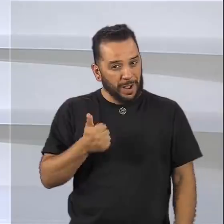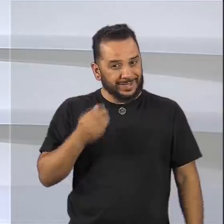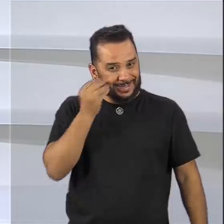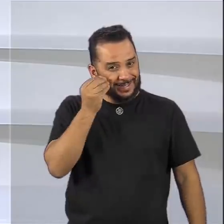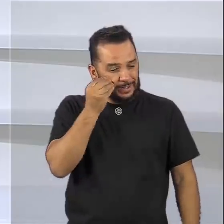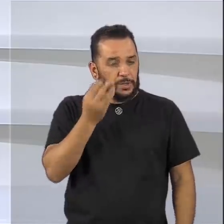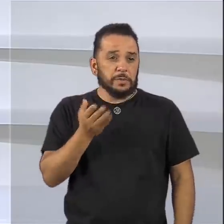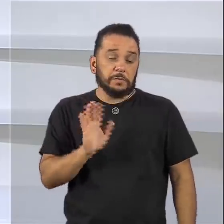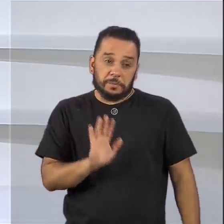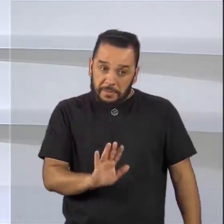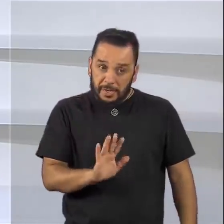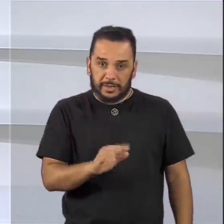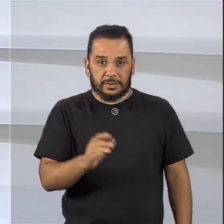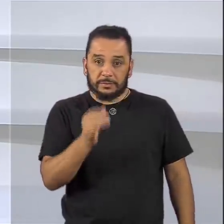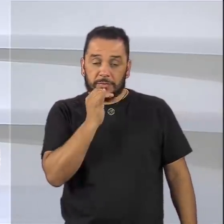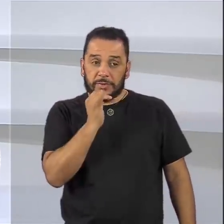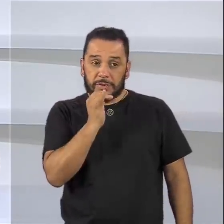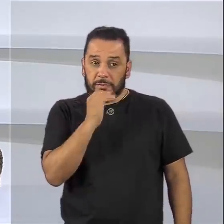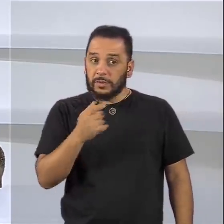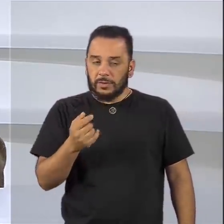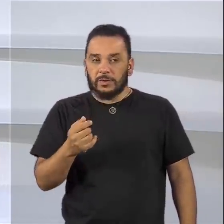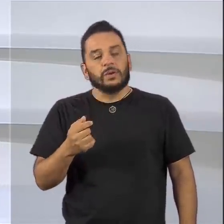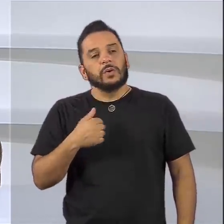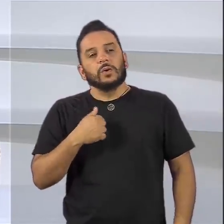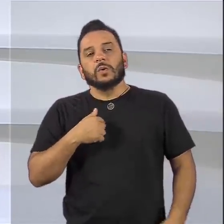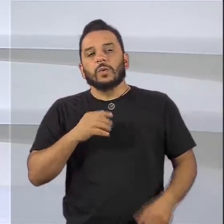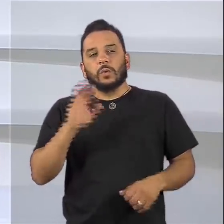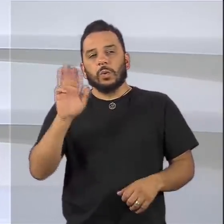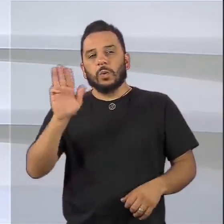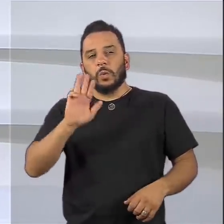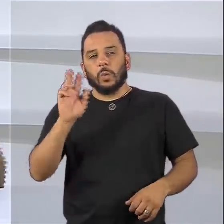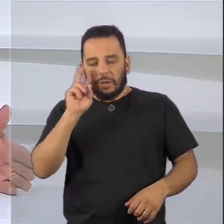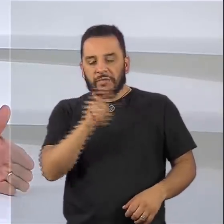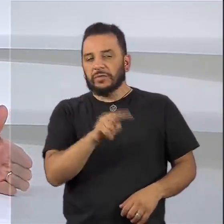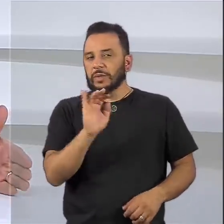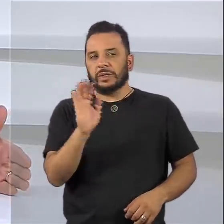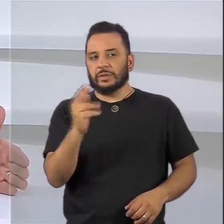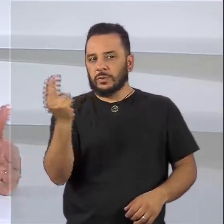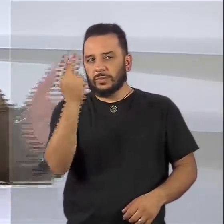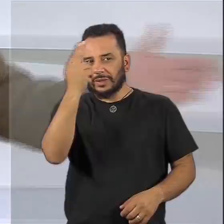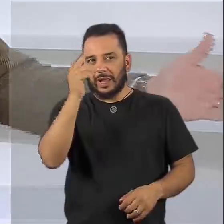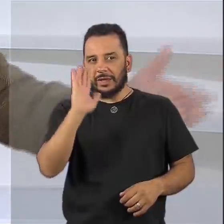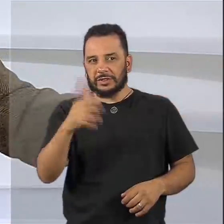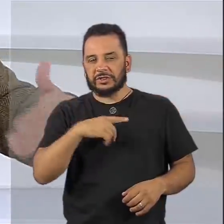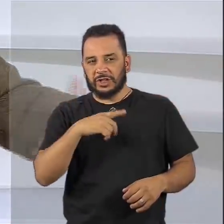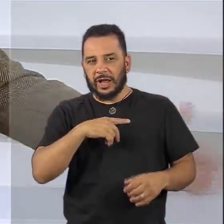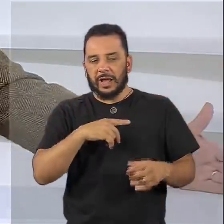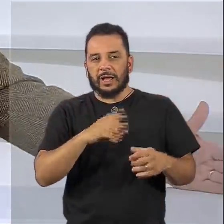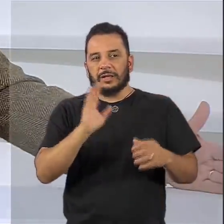a sua conduta. Você não faz o que você quer. Você olha e fala, não dá para fazer, porque as instituições vão proibir.